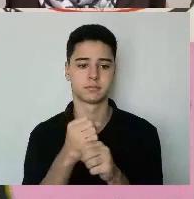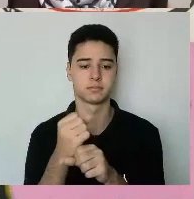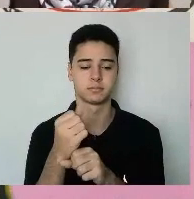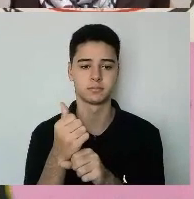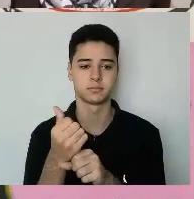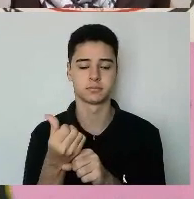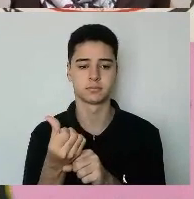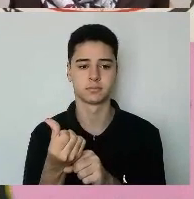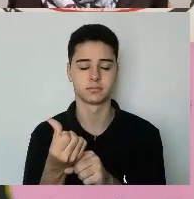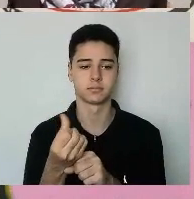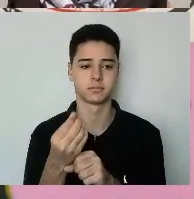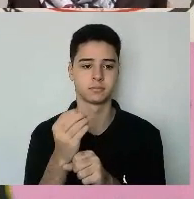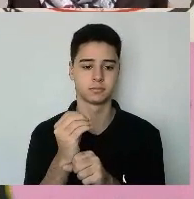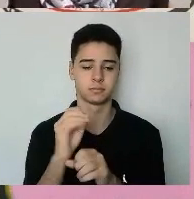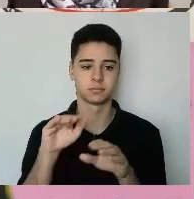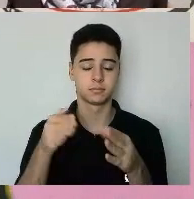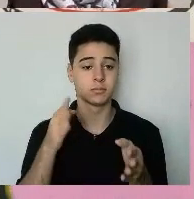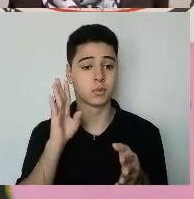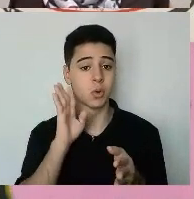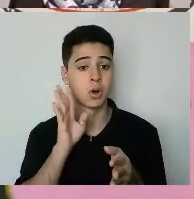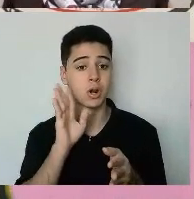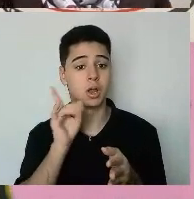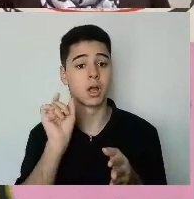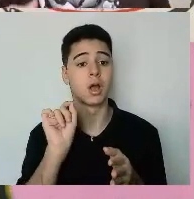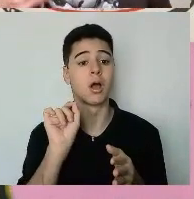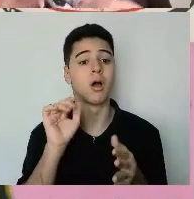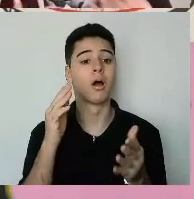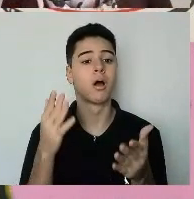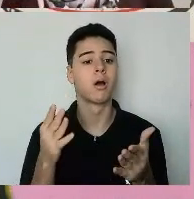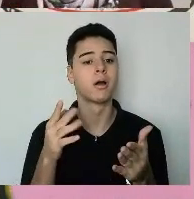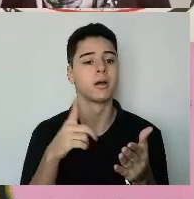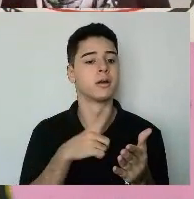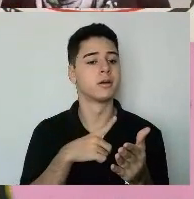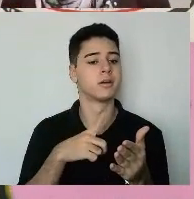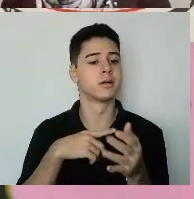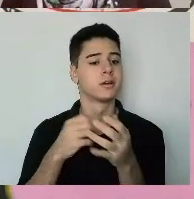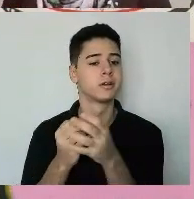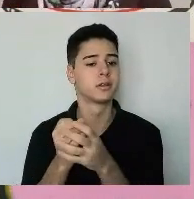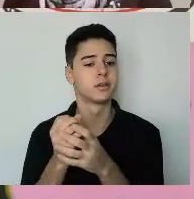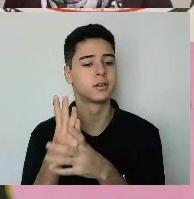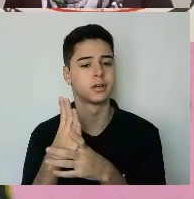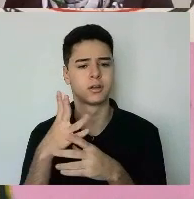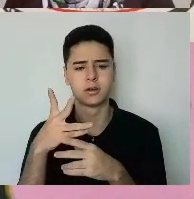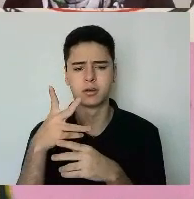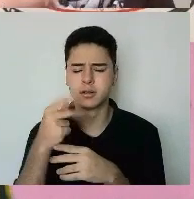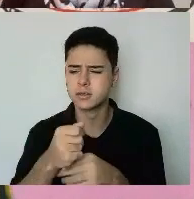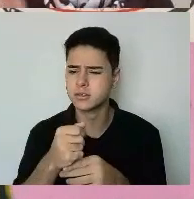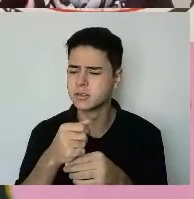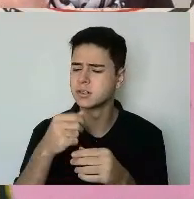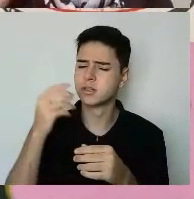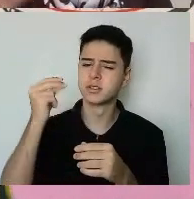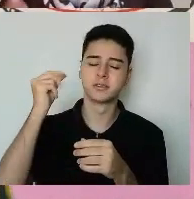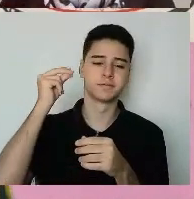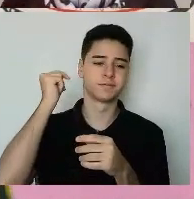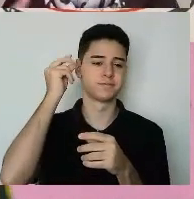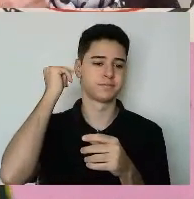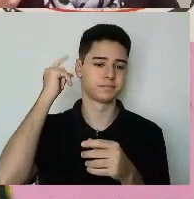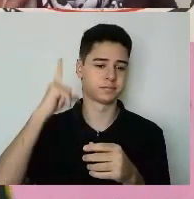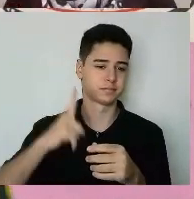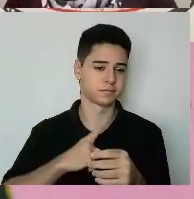60. E o bacana da Body Art é que ela tem origens ritualísticas, assim, de busca